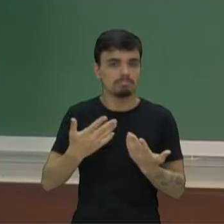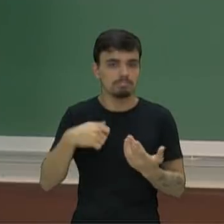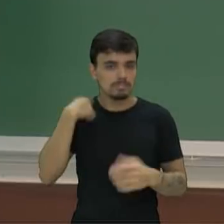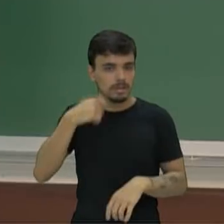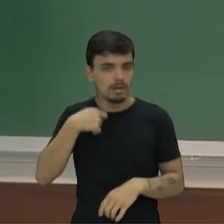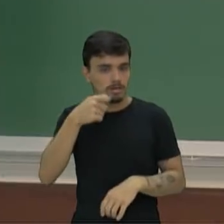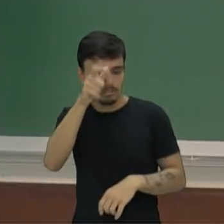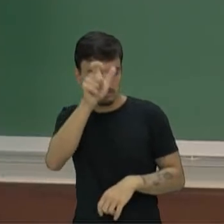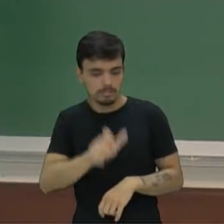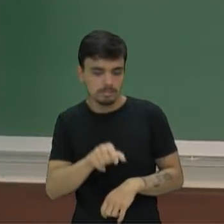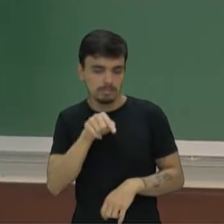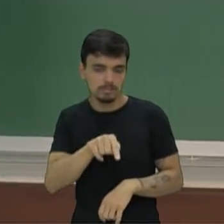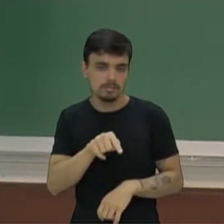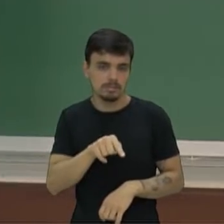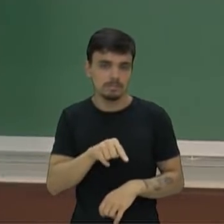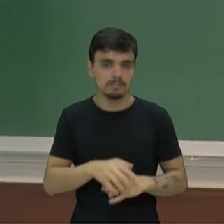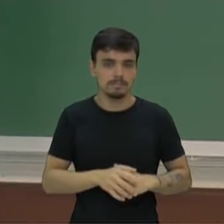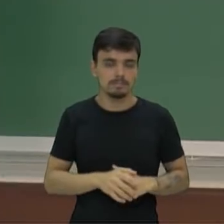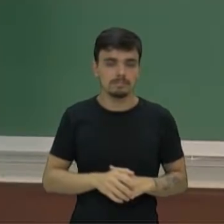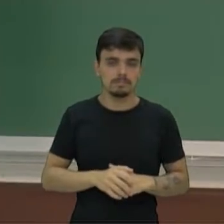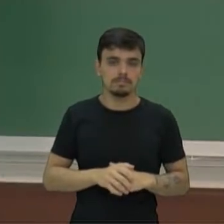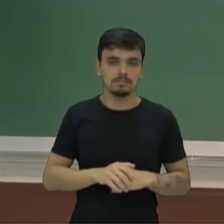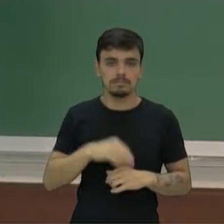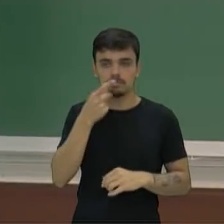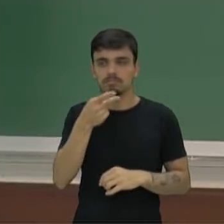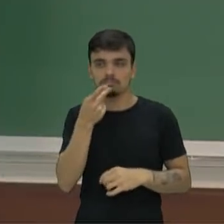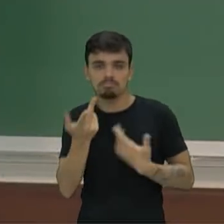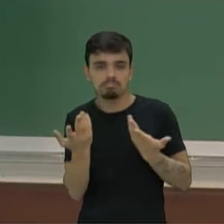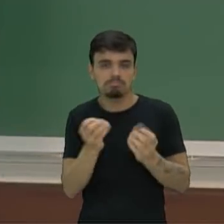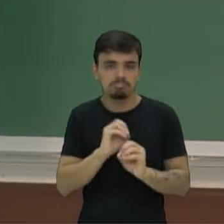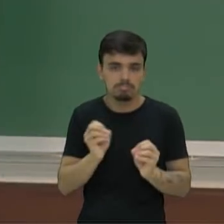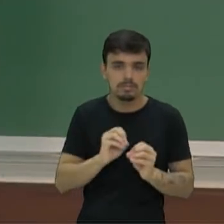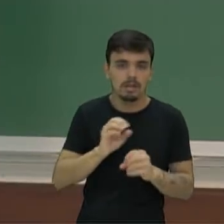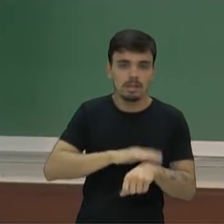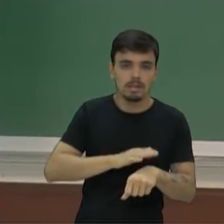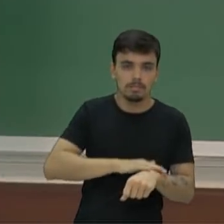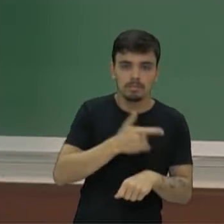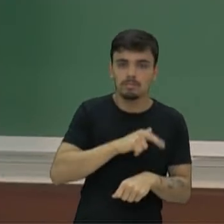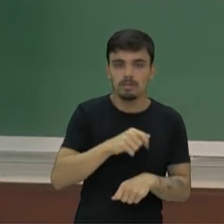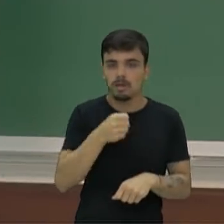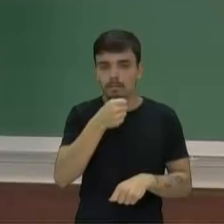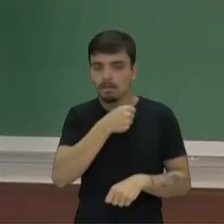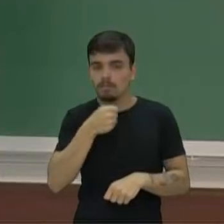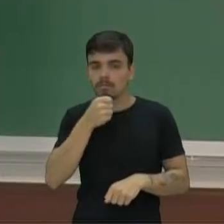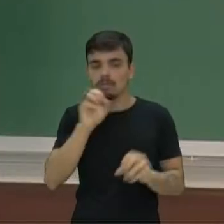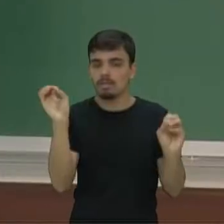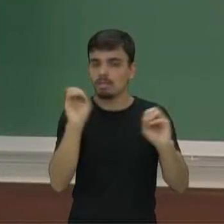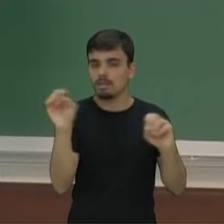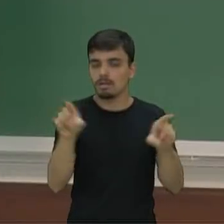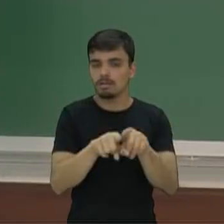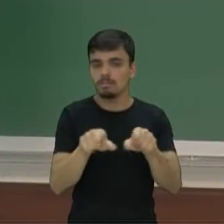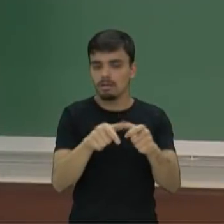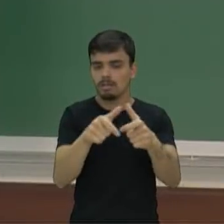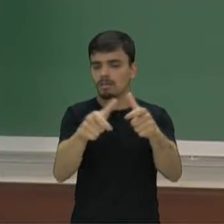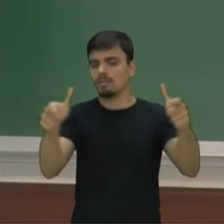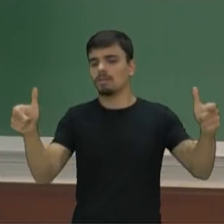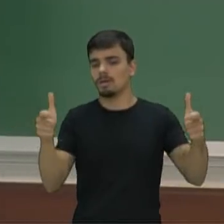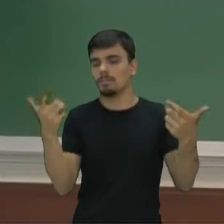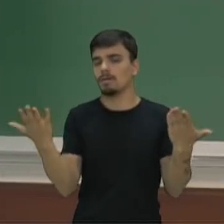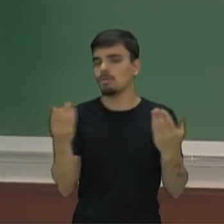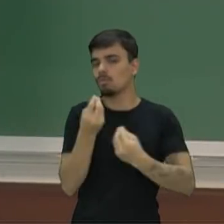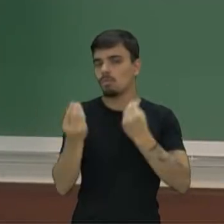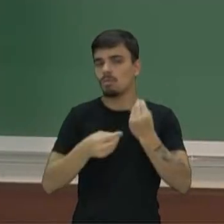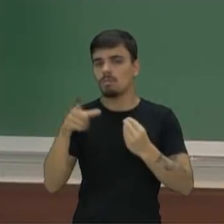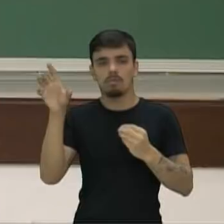né? Dos atores falarem num período que não tem microfone também, num espaço aberto, como que você mantém a